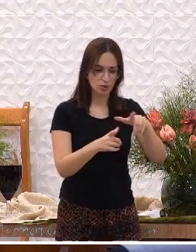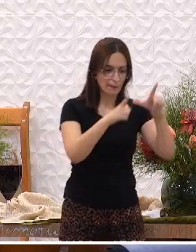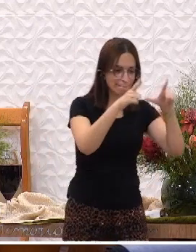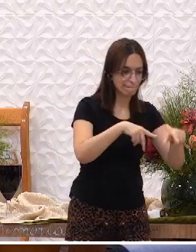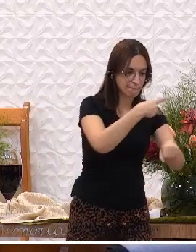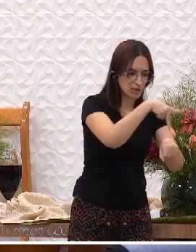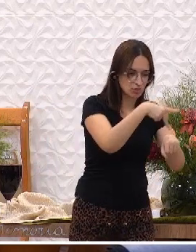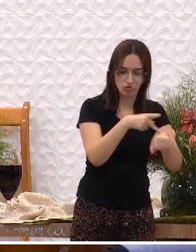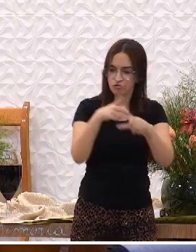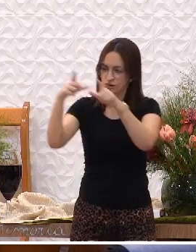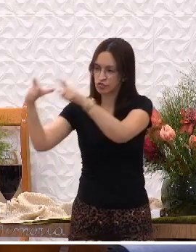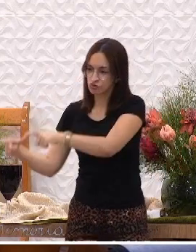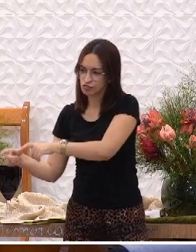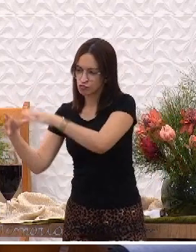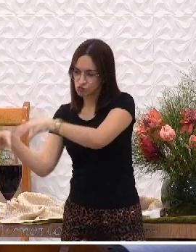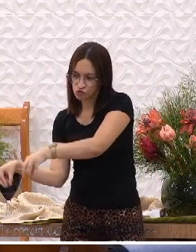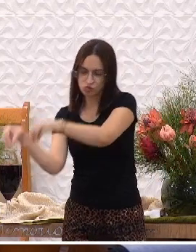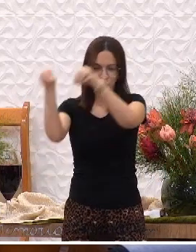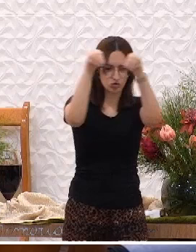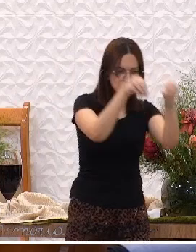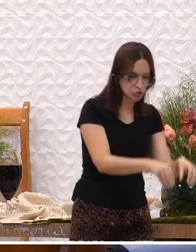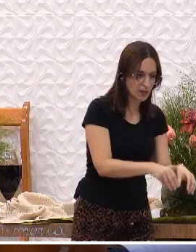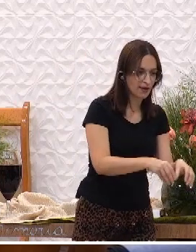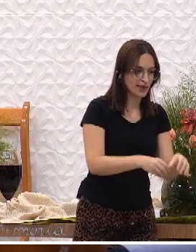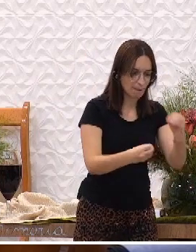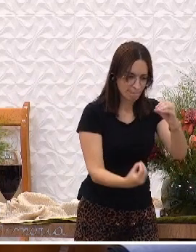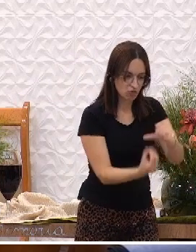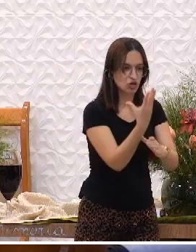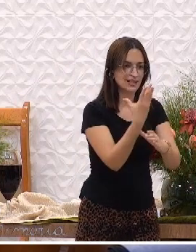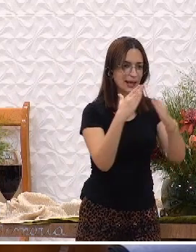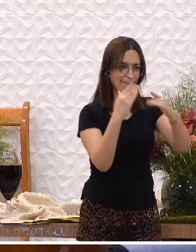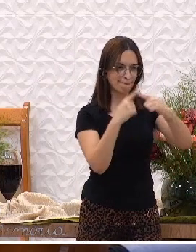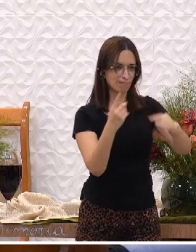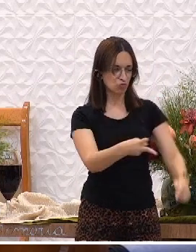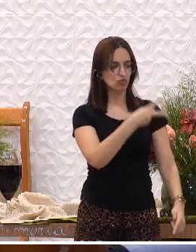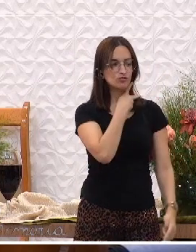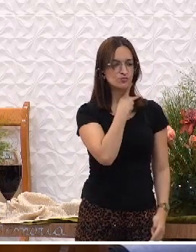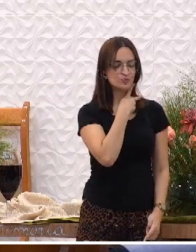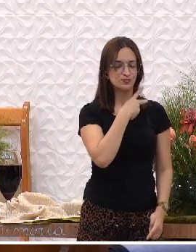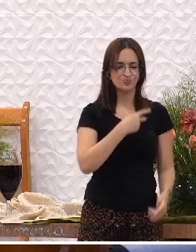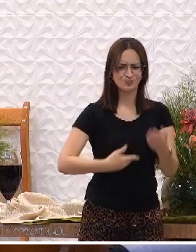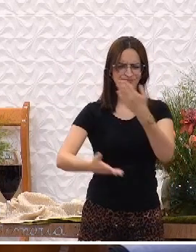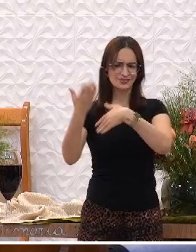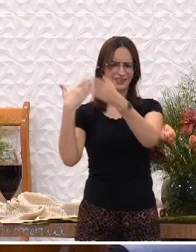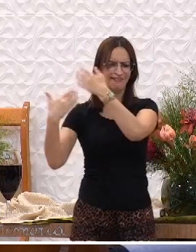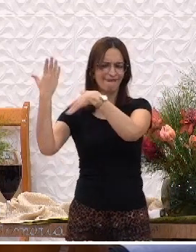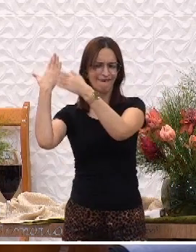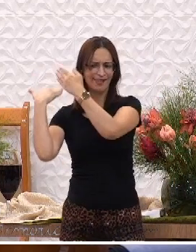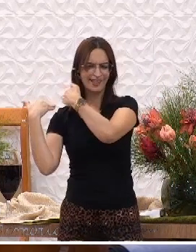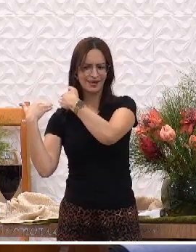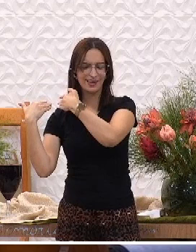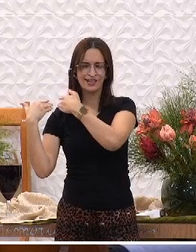pregar numa terra desconhecida e fundou a Igreja Presbiteriana do Brasil. Tá? E antes dele, muitos deles também cumpriram